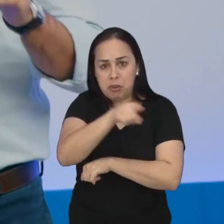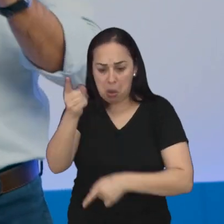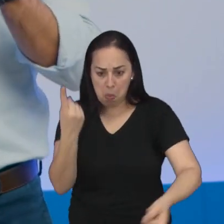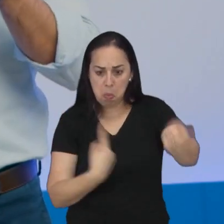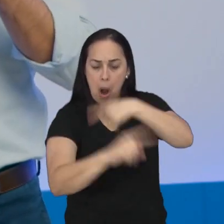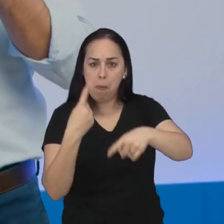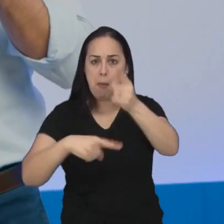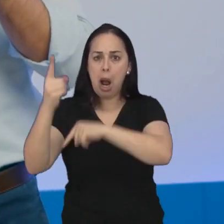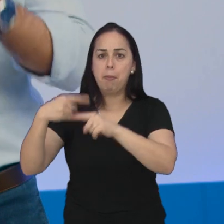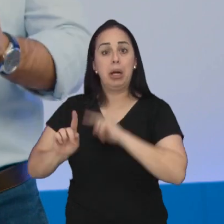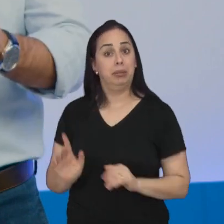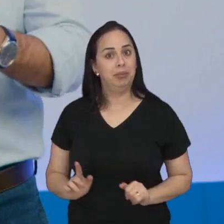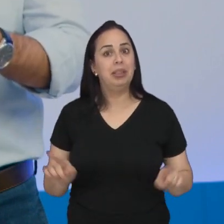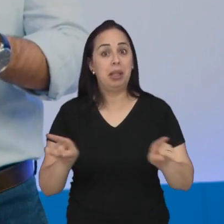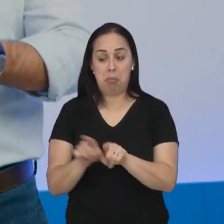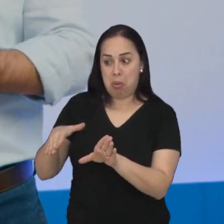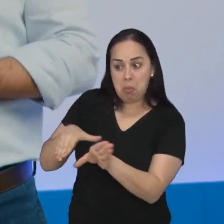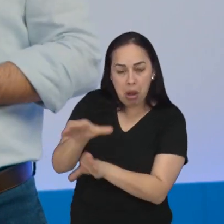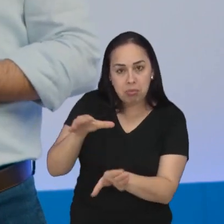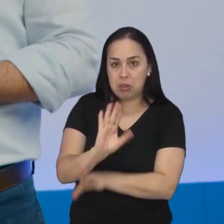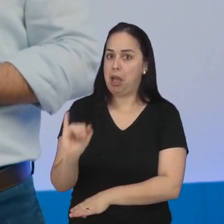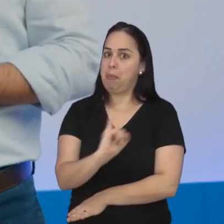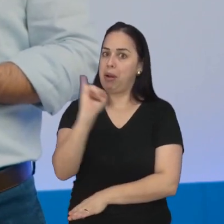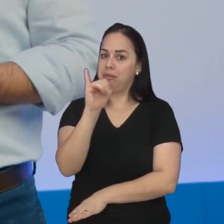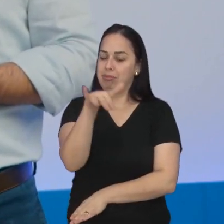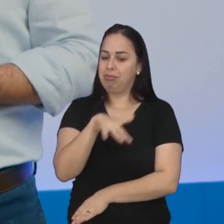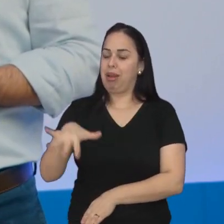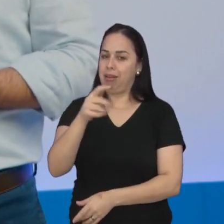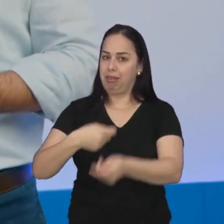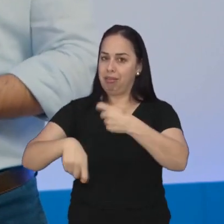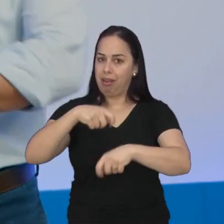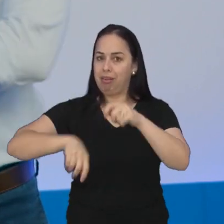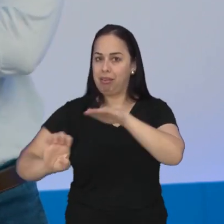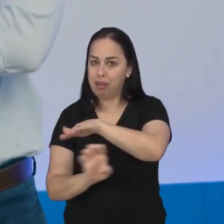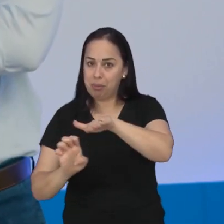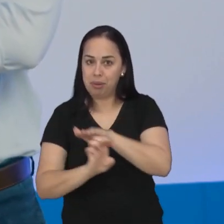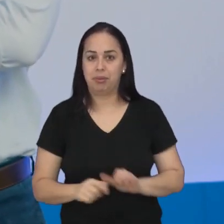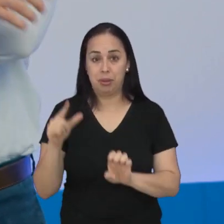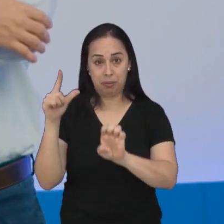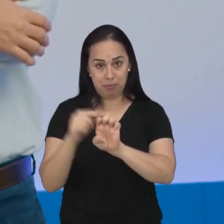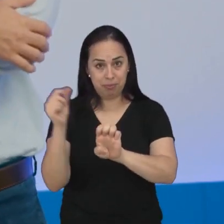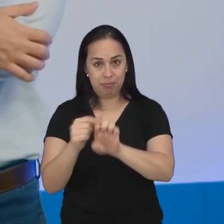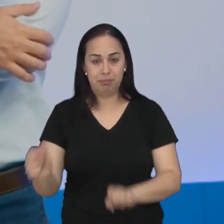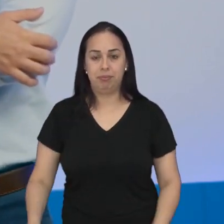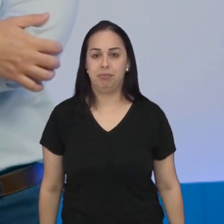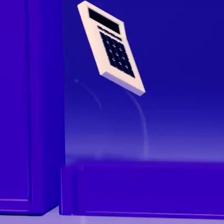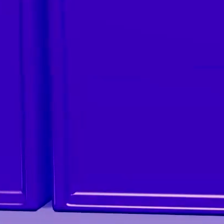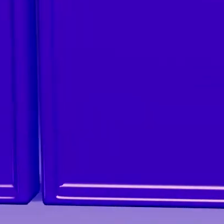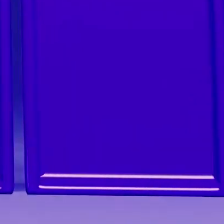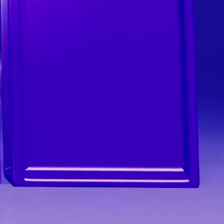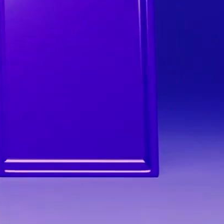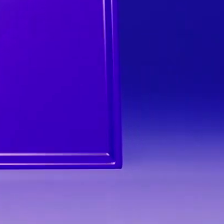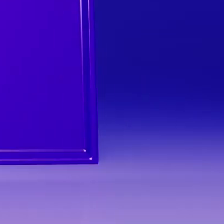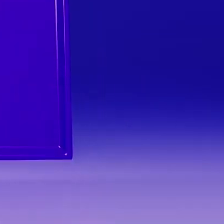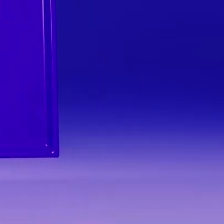dicas para você ter sucesso abrindo um negócio, além de orientações importantes sobre o universo do empreendedorismo.